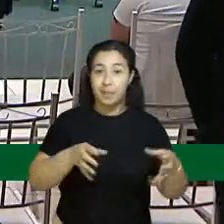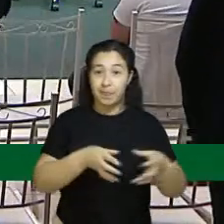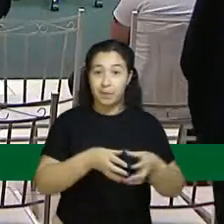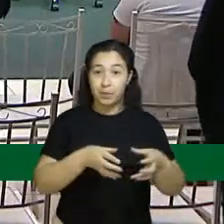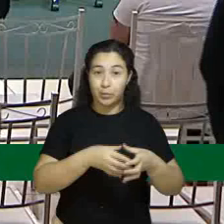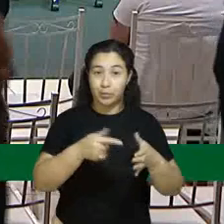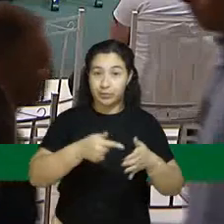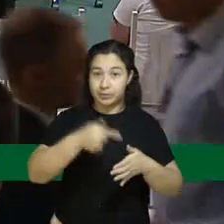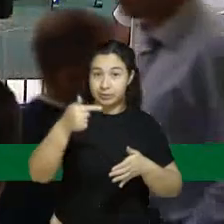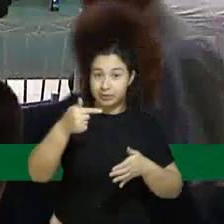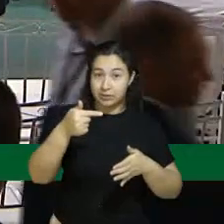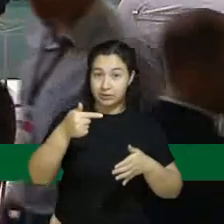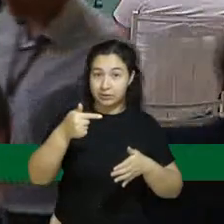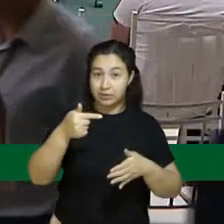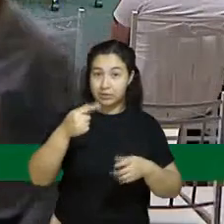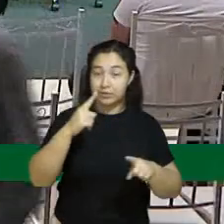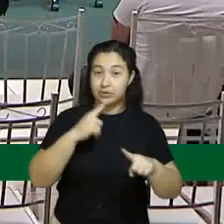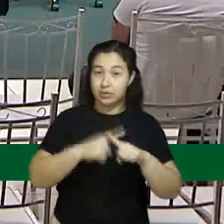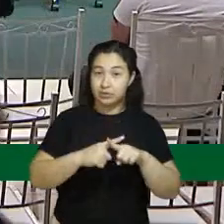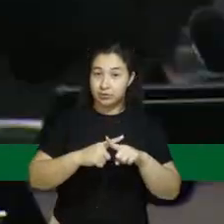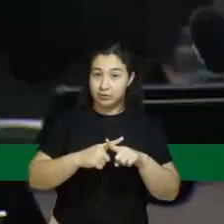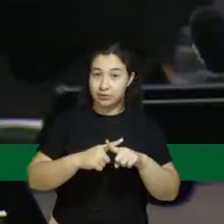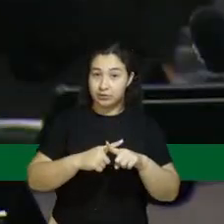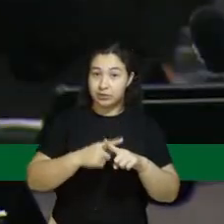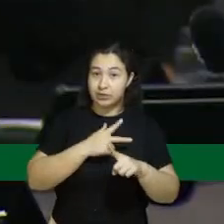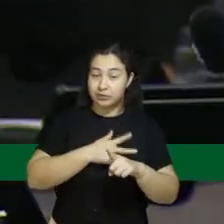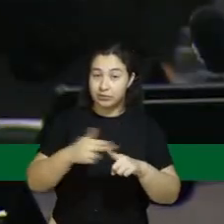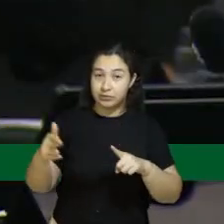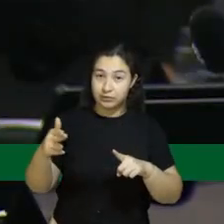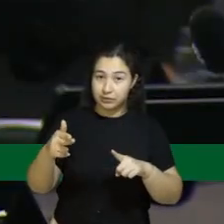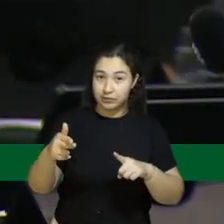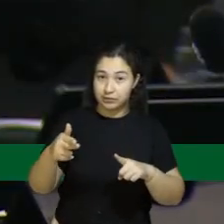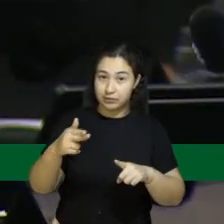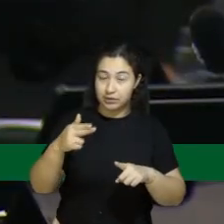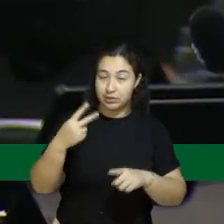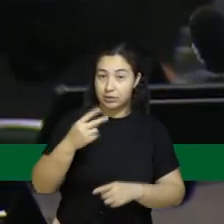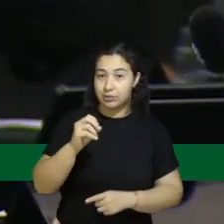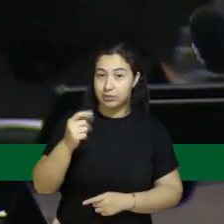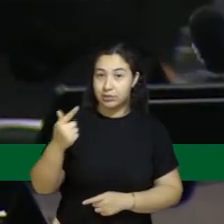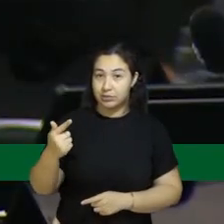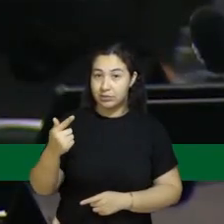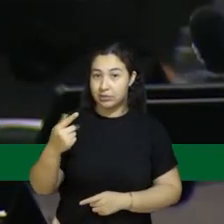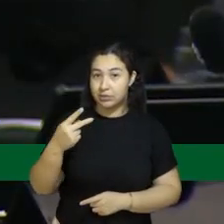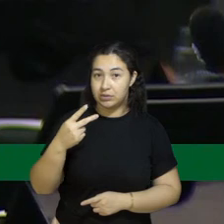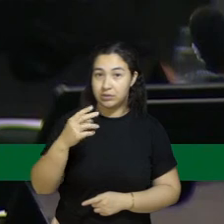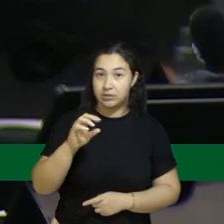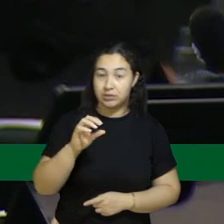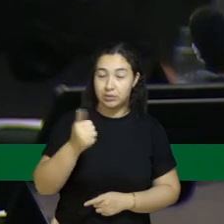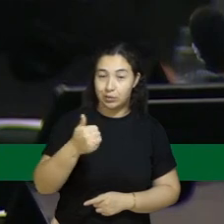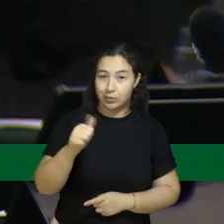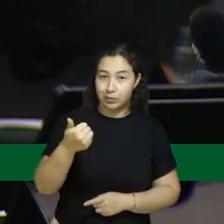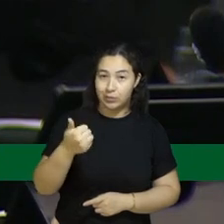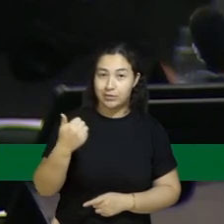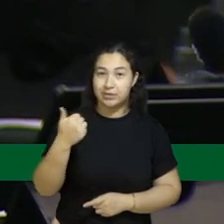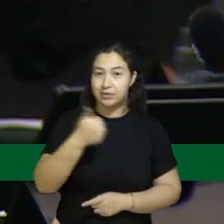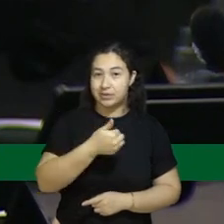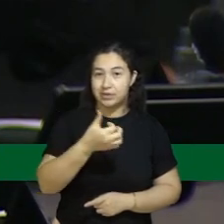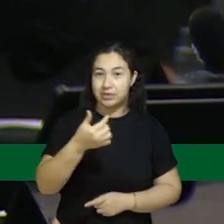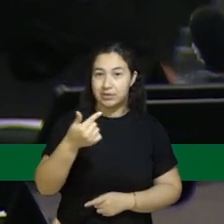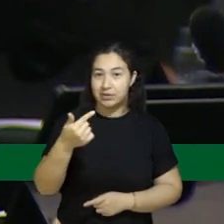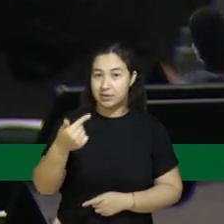7 vezes campeão catarinense, 1977, 1996, 2007, 2011, 2016,